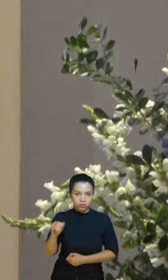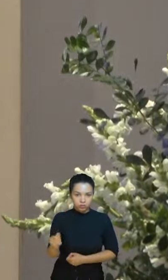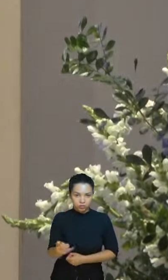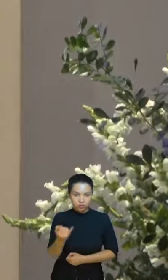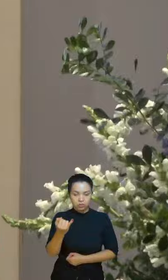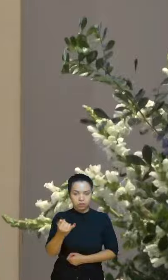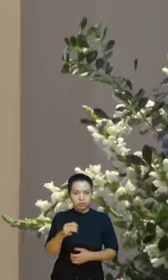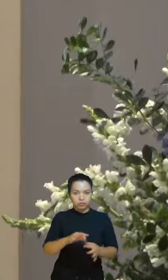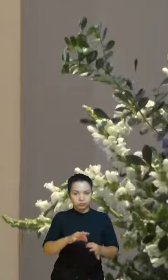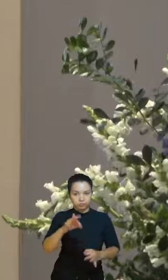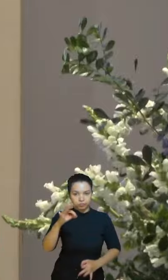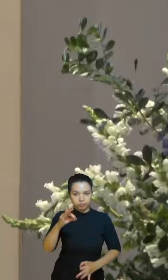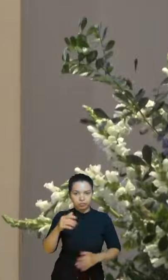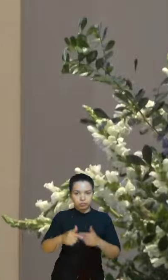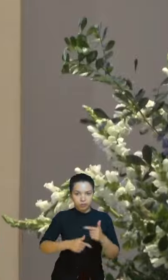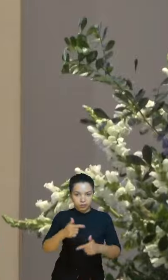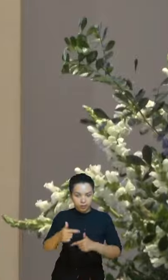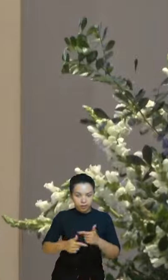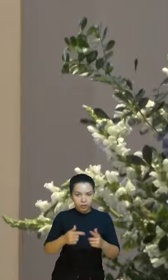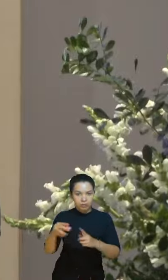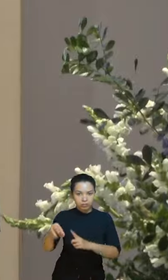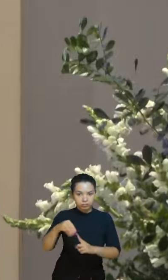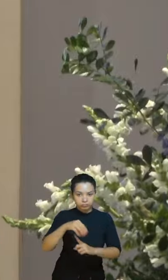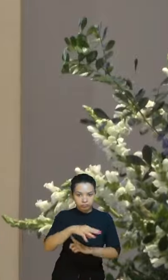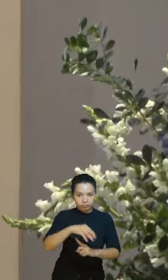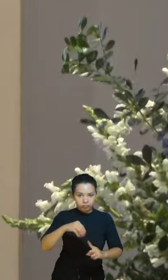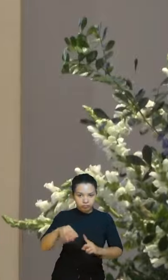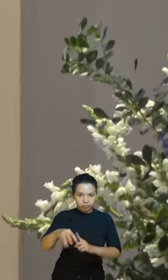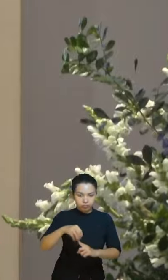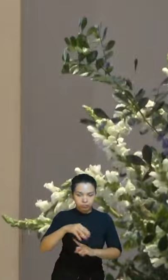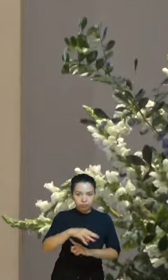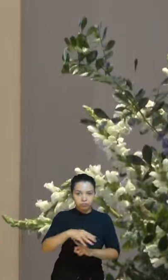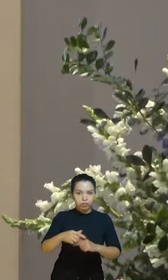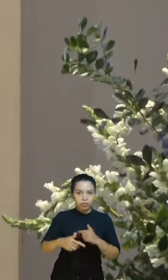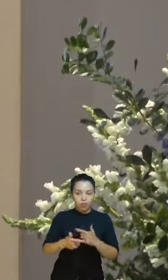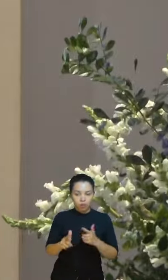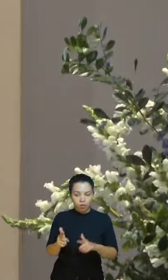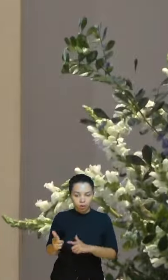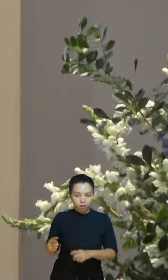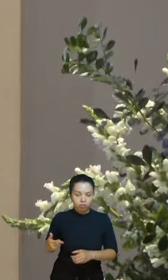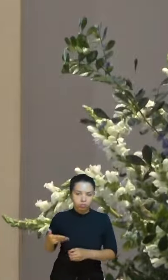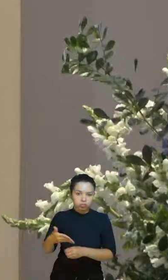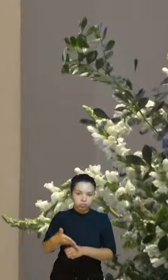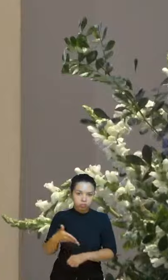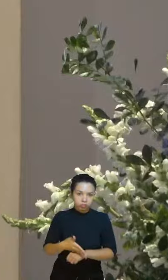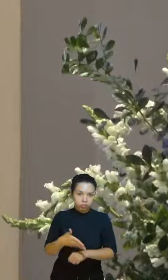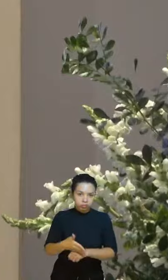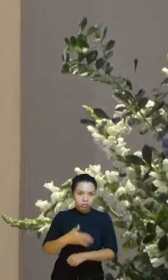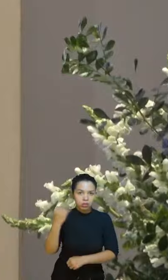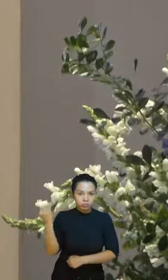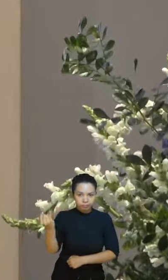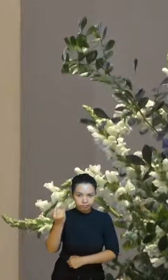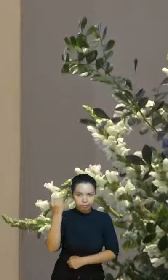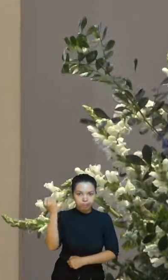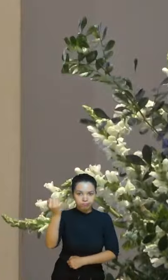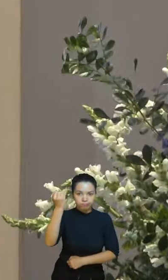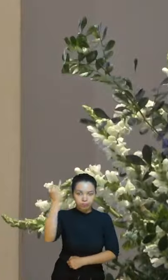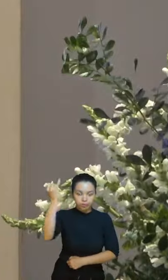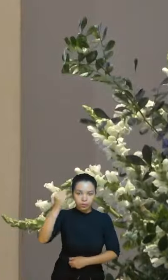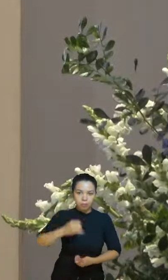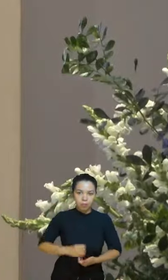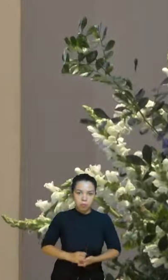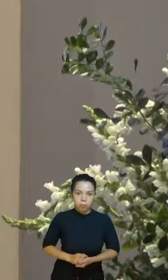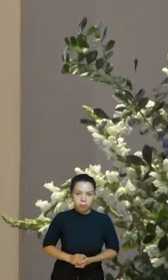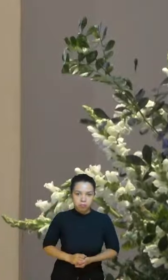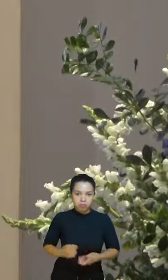vem trabalhando na mediação em outros mecanismos de autocomposição que são fundamentais e que